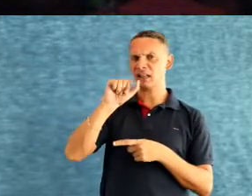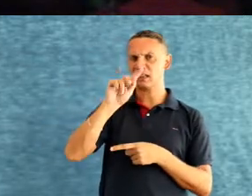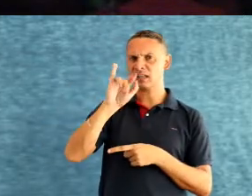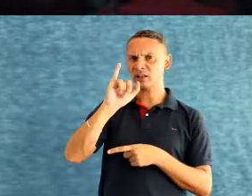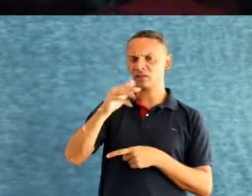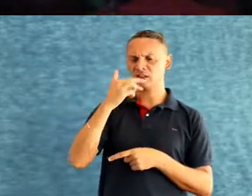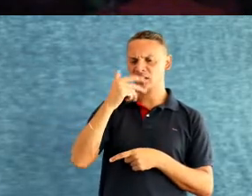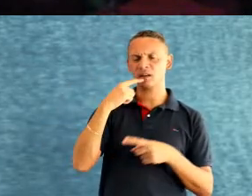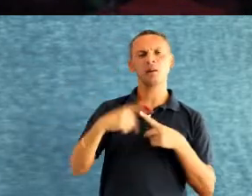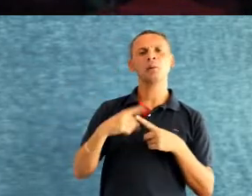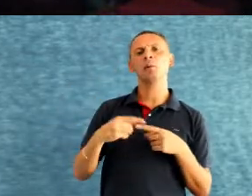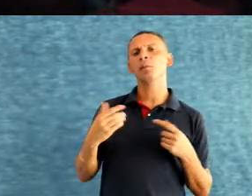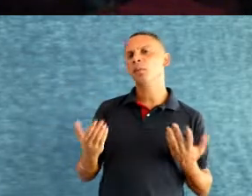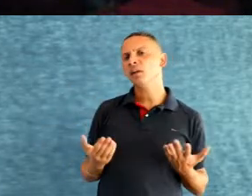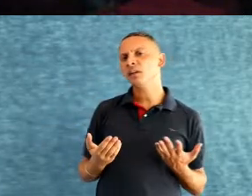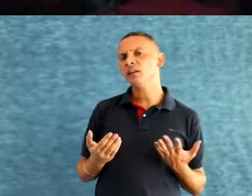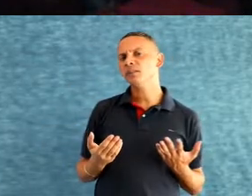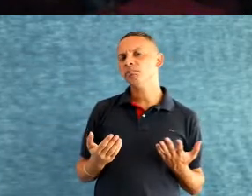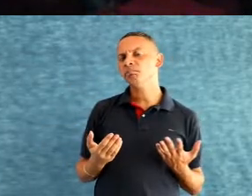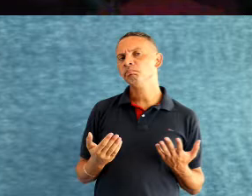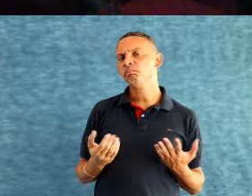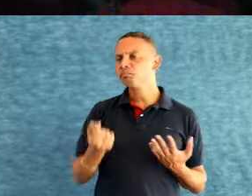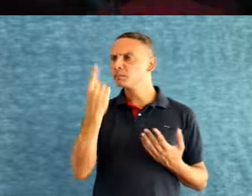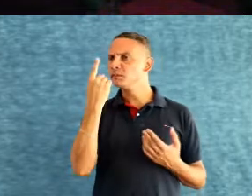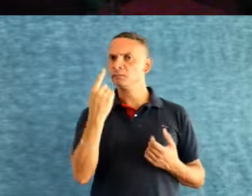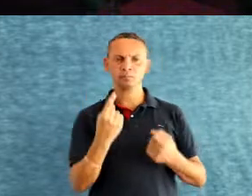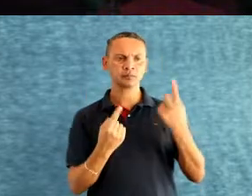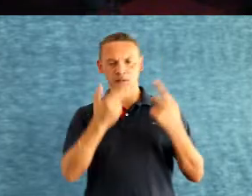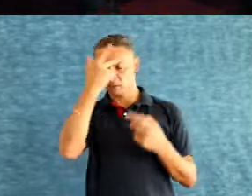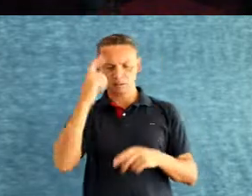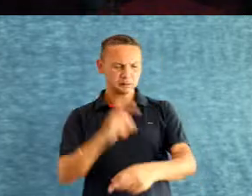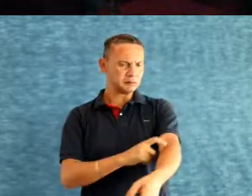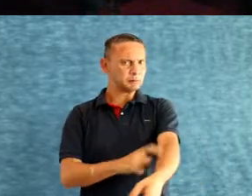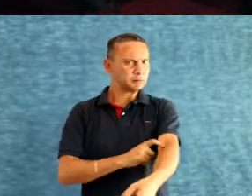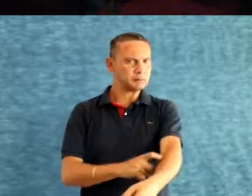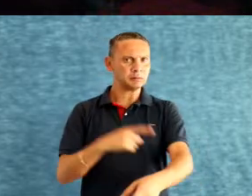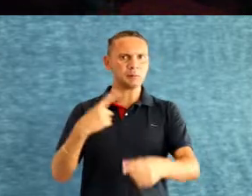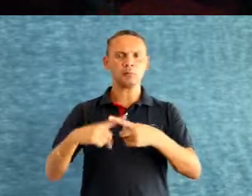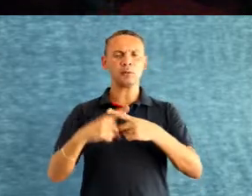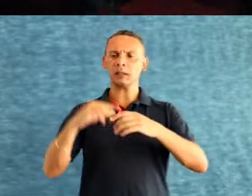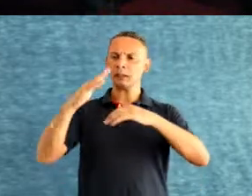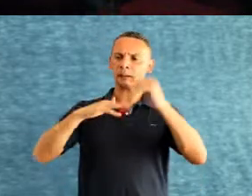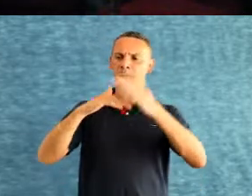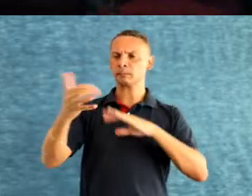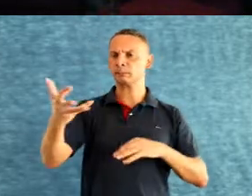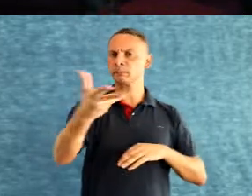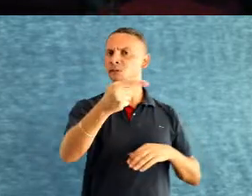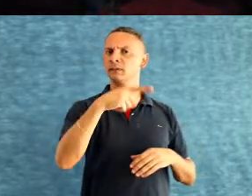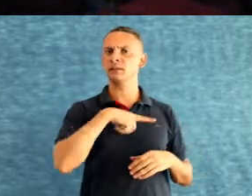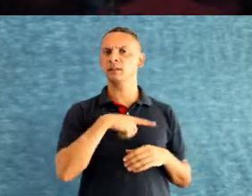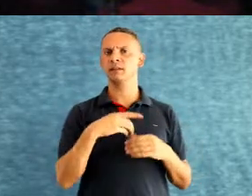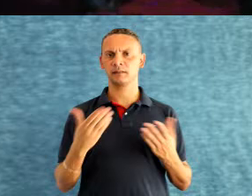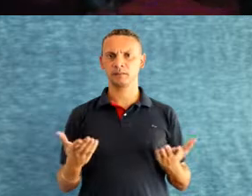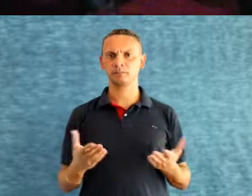vai ensinar grego algum dia às suas meninas? Então, eles ficavam assim, irritados com a qualidade do ensino que era ali